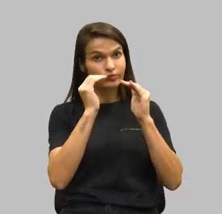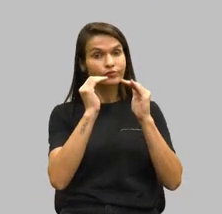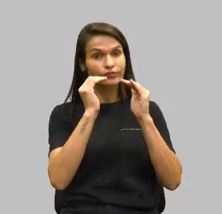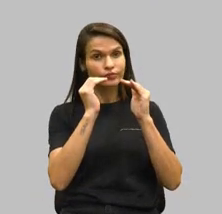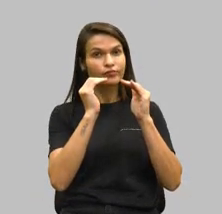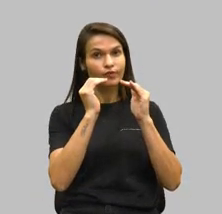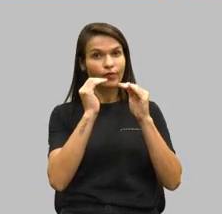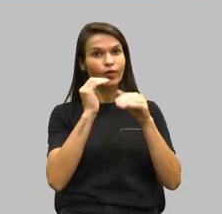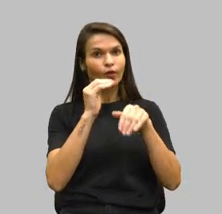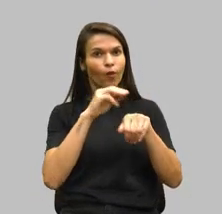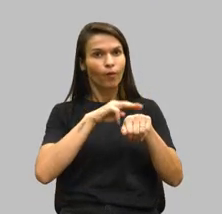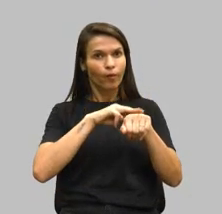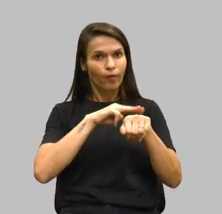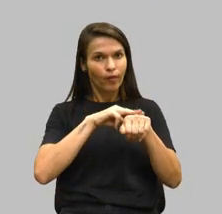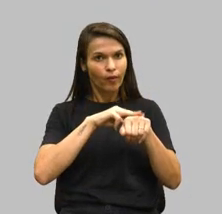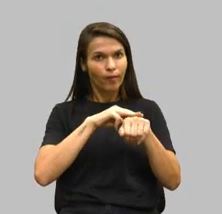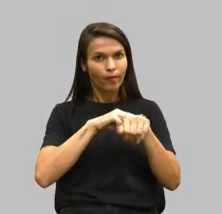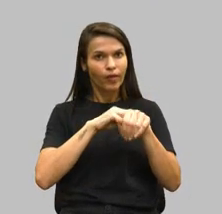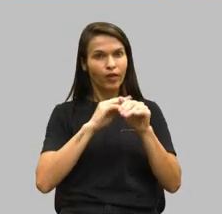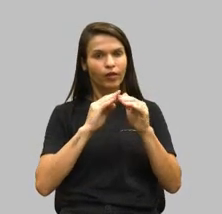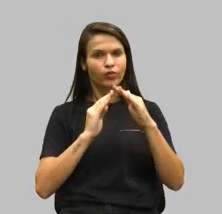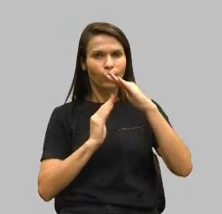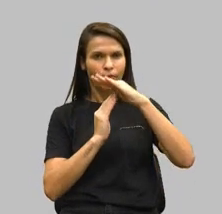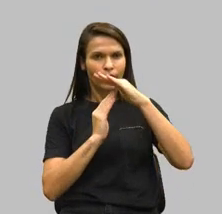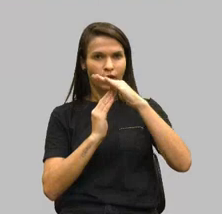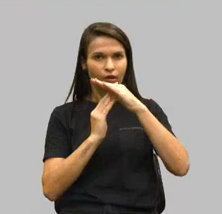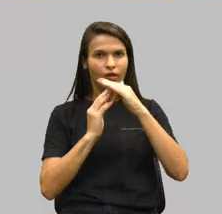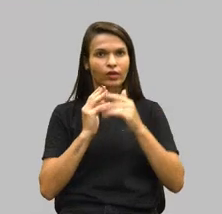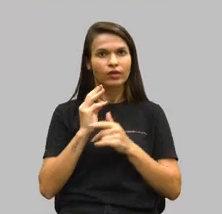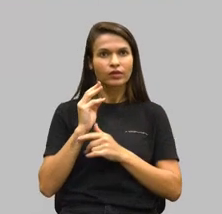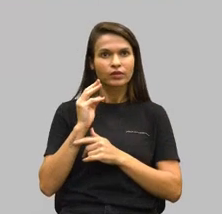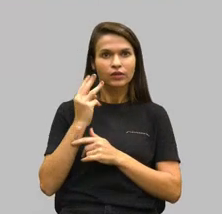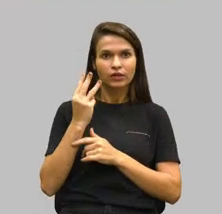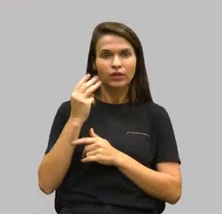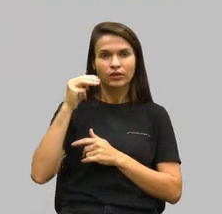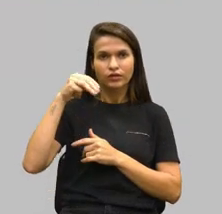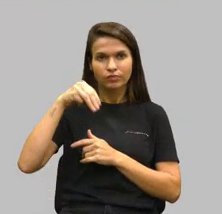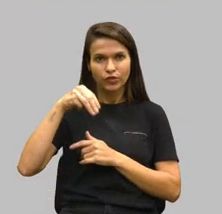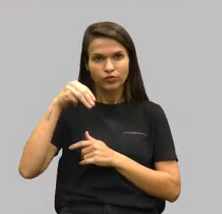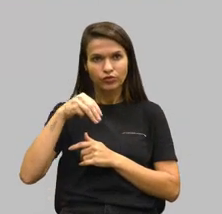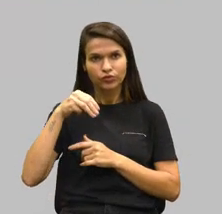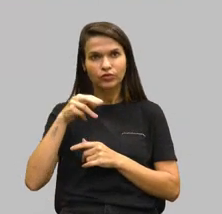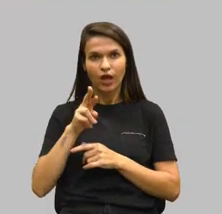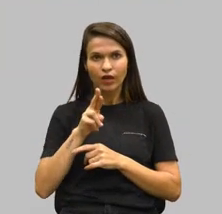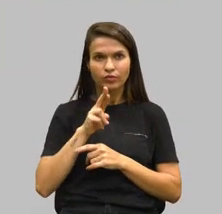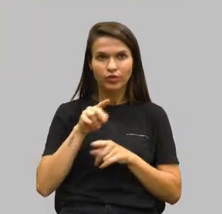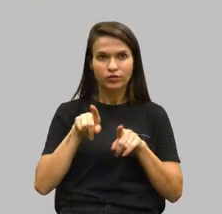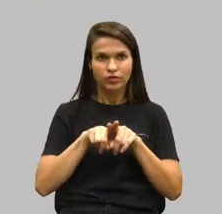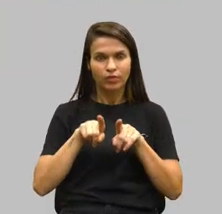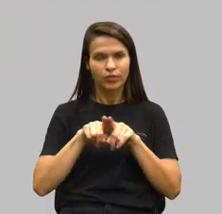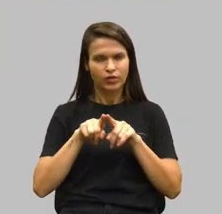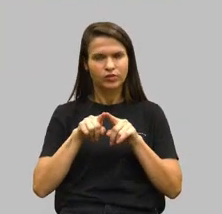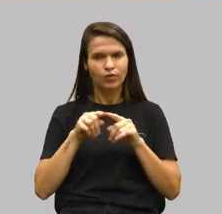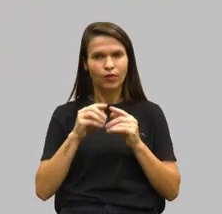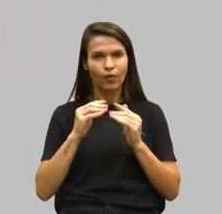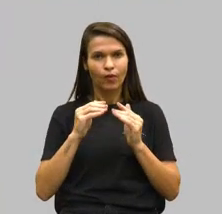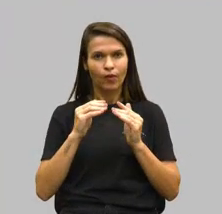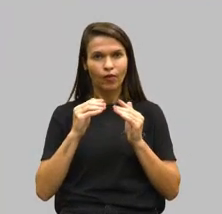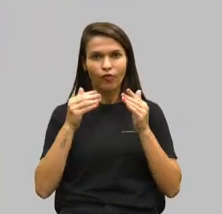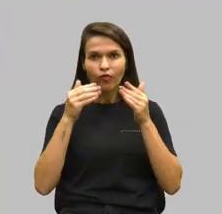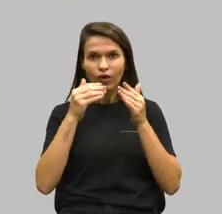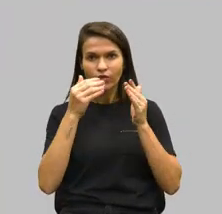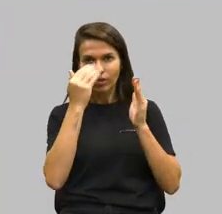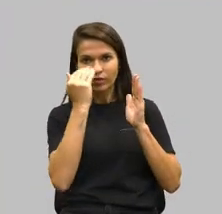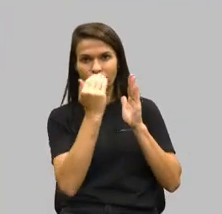lido aqui no começo de 3 minutos cinco para resposta e dois pra gente respeitar o princípio da Equidade porque senão vai ficar como nas outras